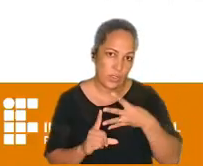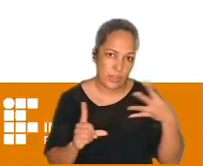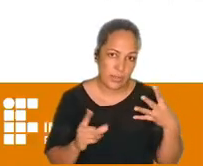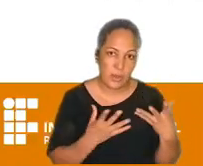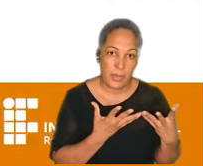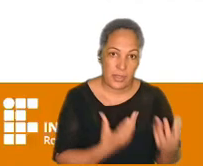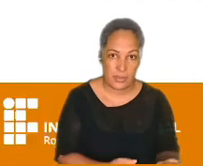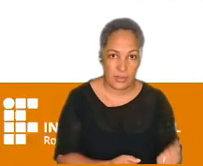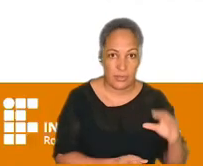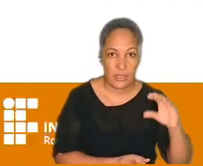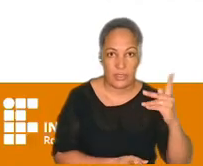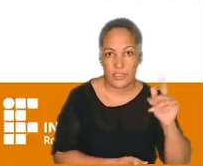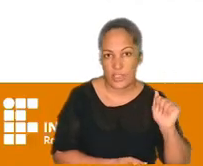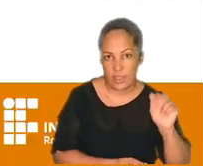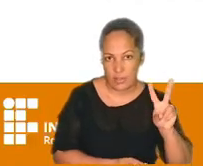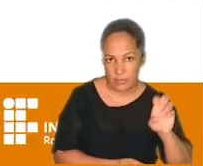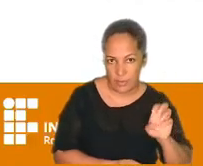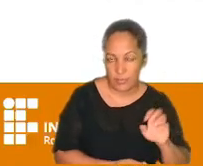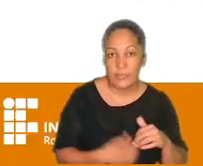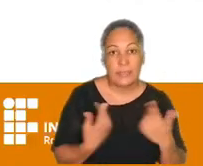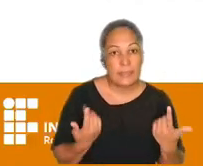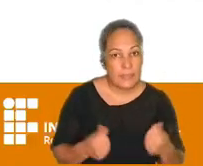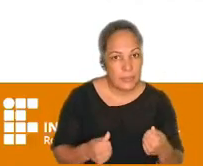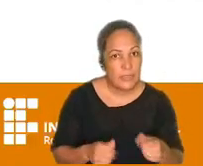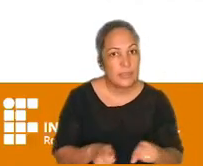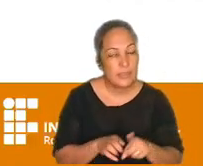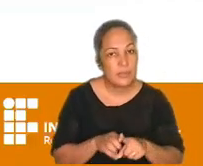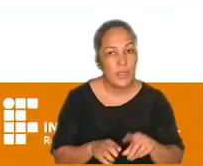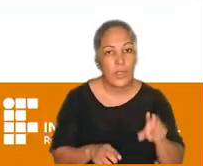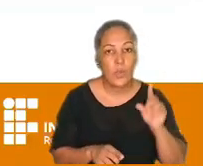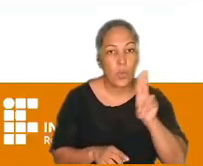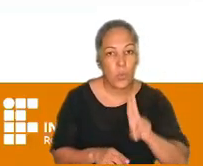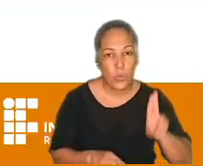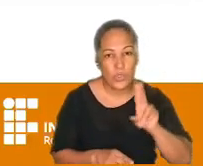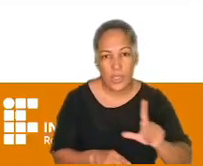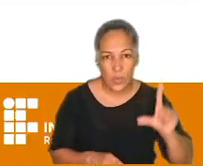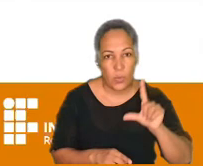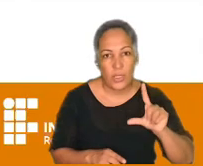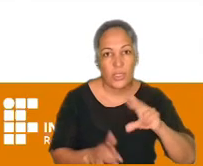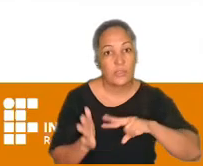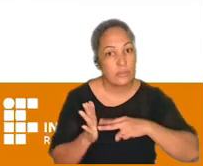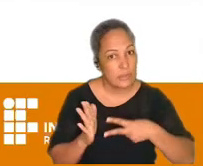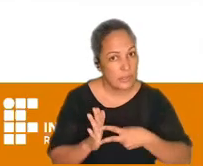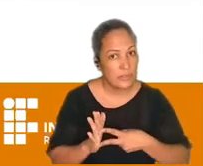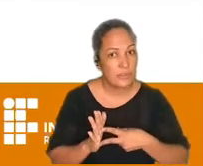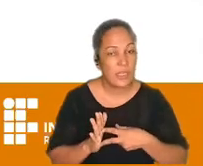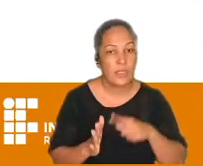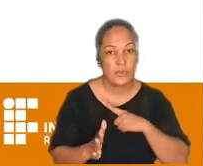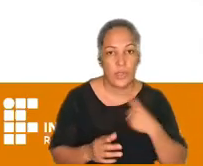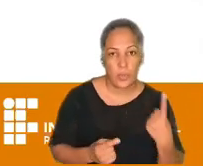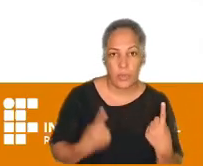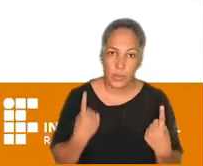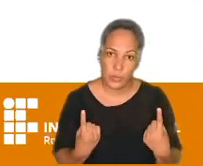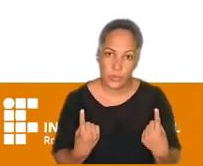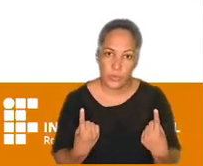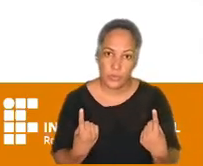1, para receber a chave estrangeira da outra. E a gente tem que fazer isso usando uma lógica que faça mais sentido, tá? Então,